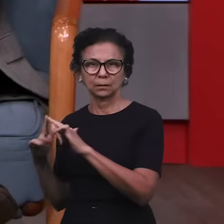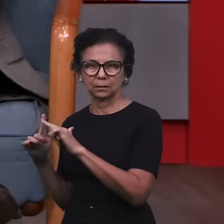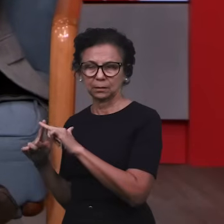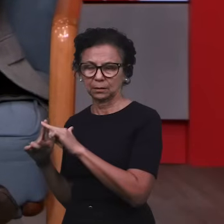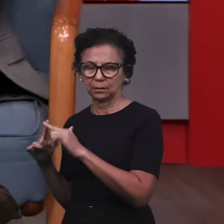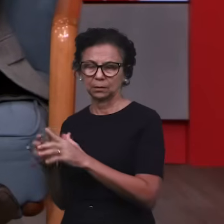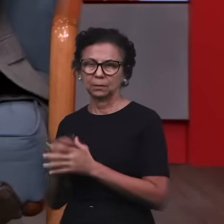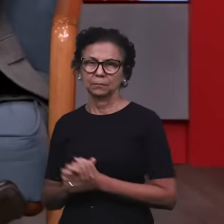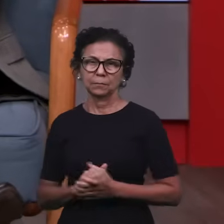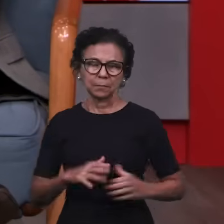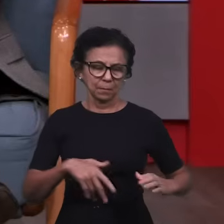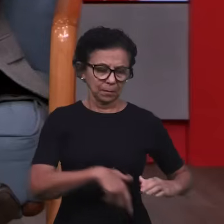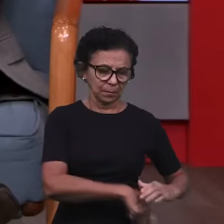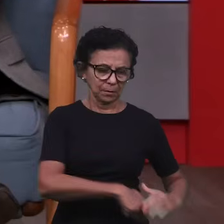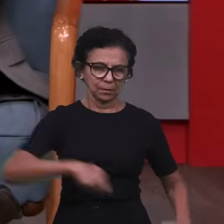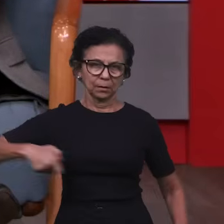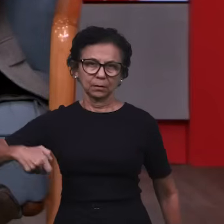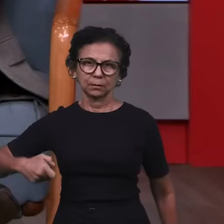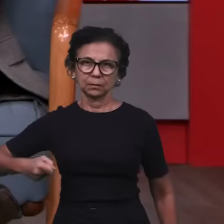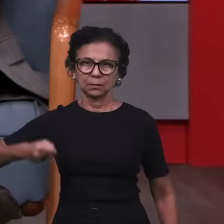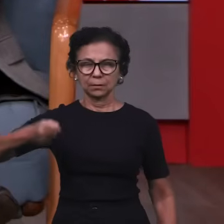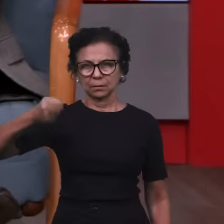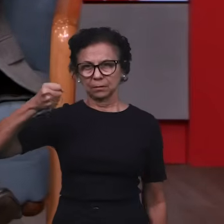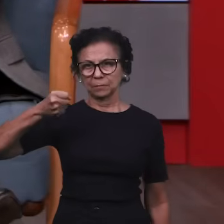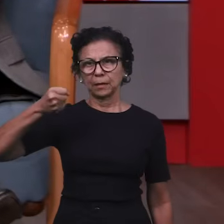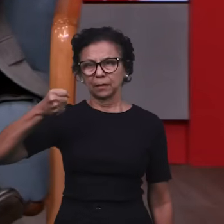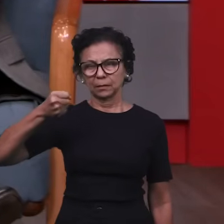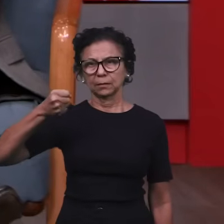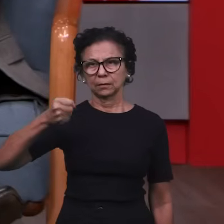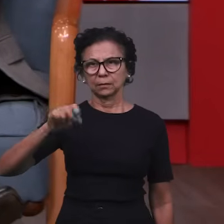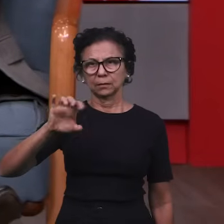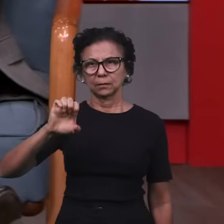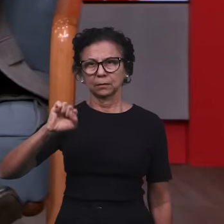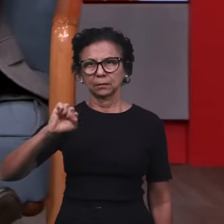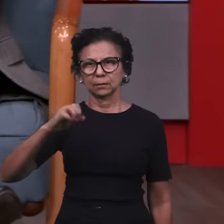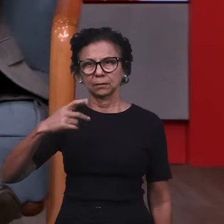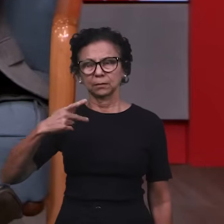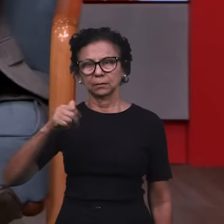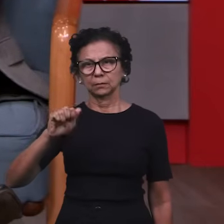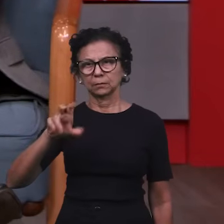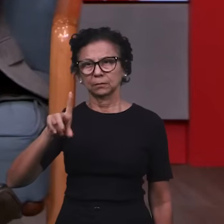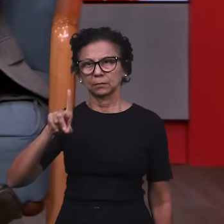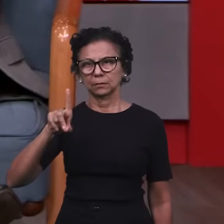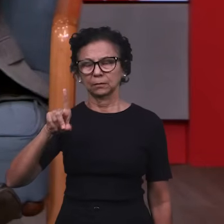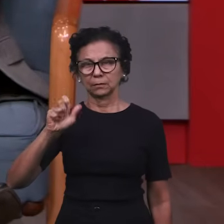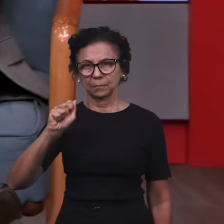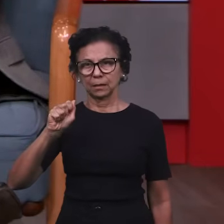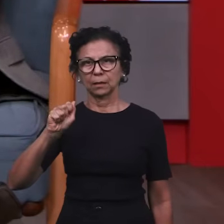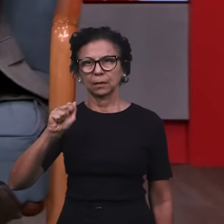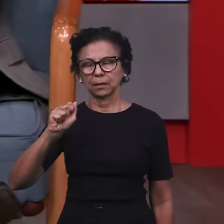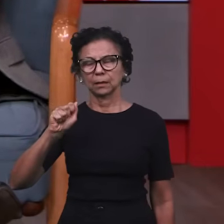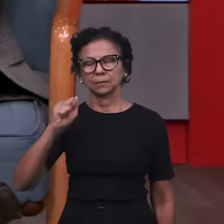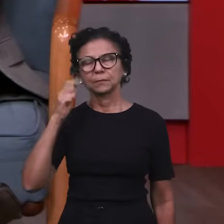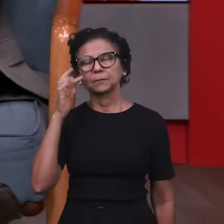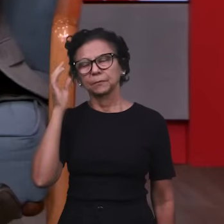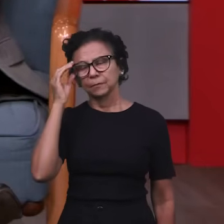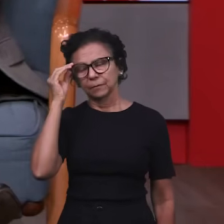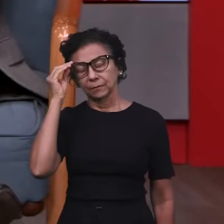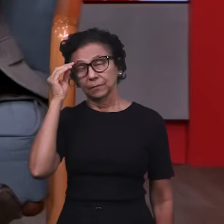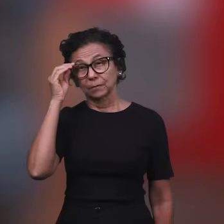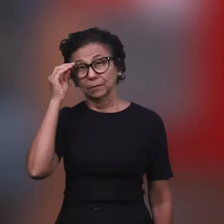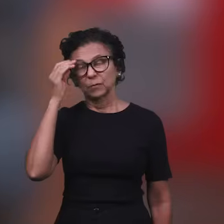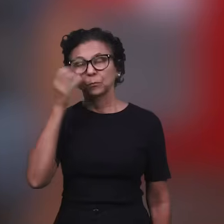A espada, quando nós vemos, em toda a própria Bíblia, a